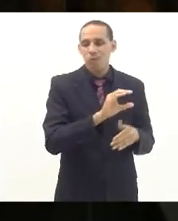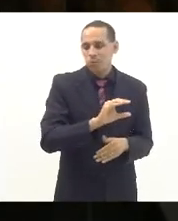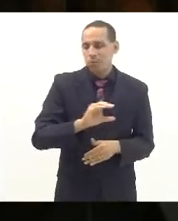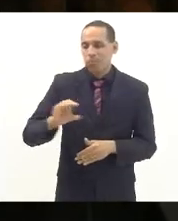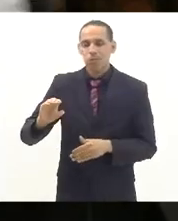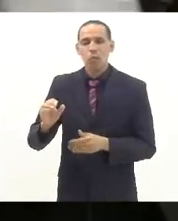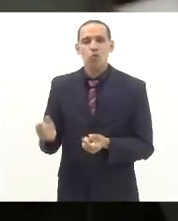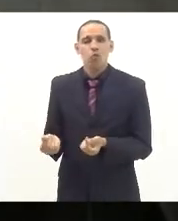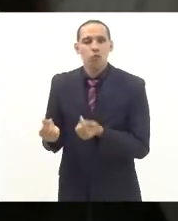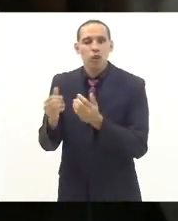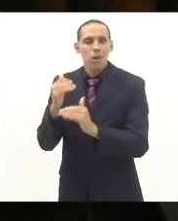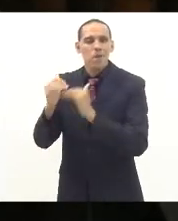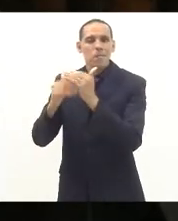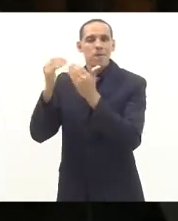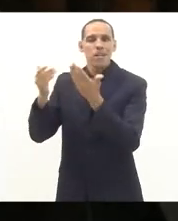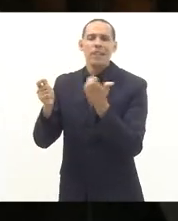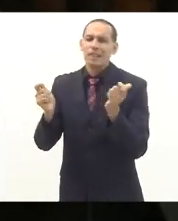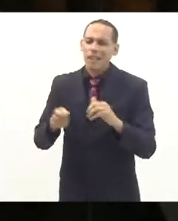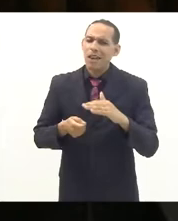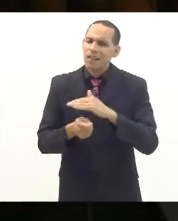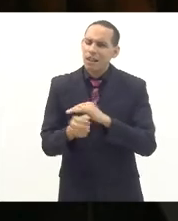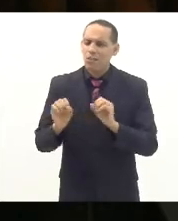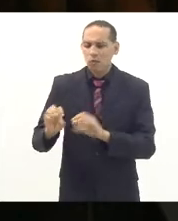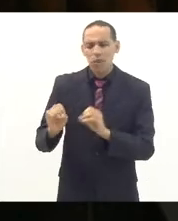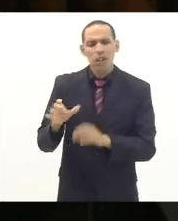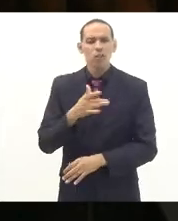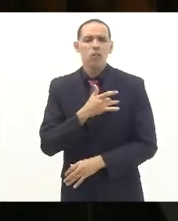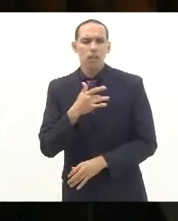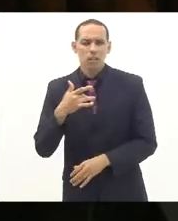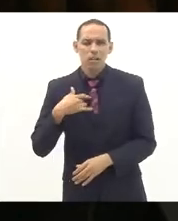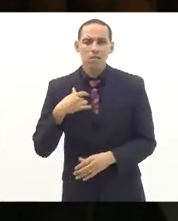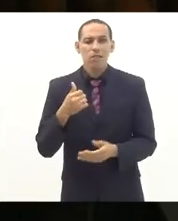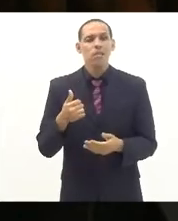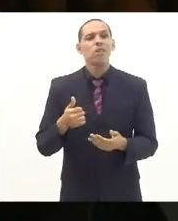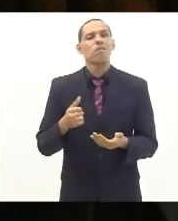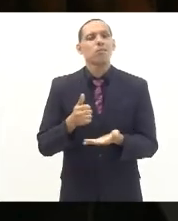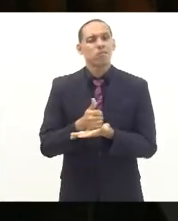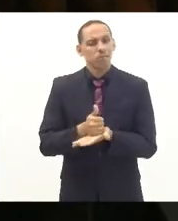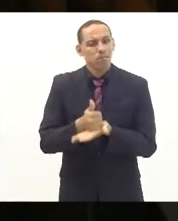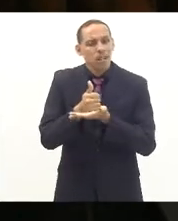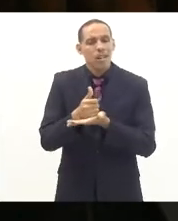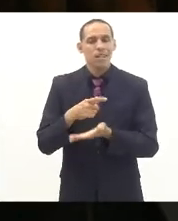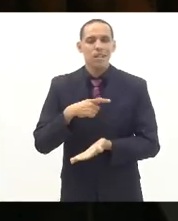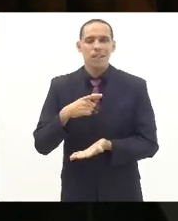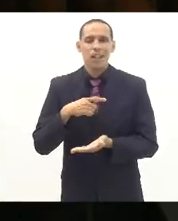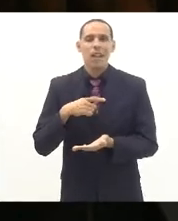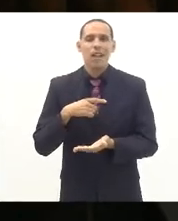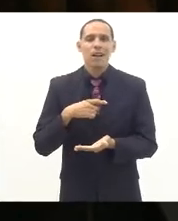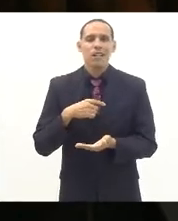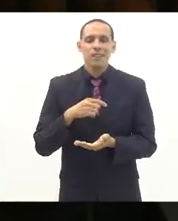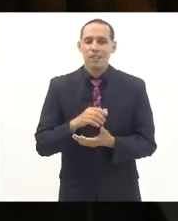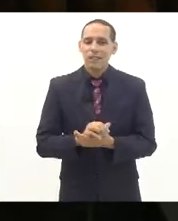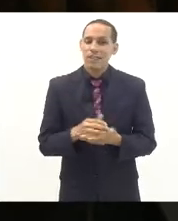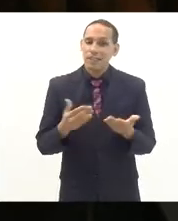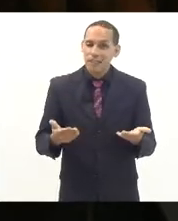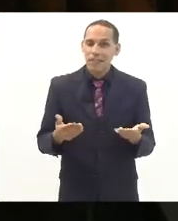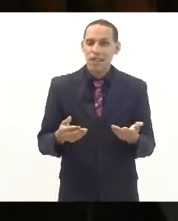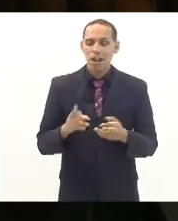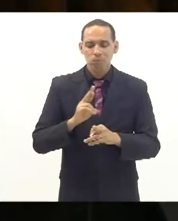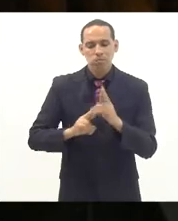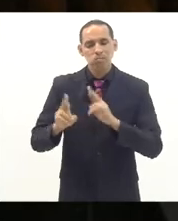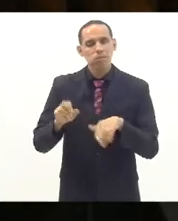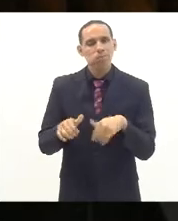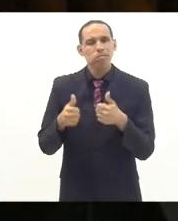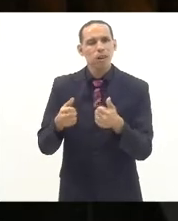maneira rentável e assim conseguir investindo cação saúde de maneira sustentável essas boas práticas Racionais elas precisam